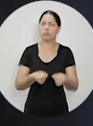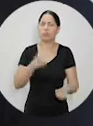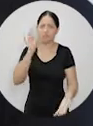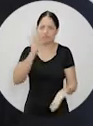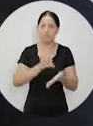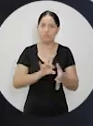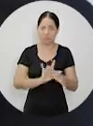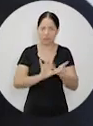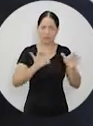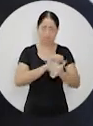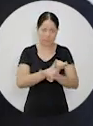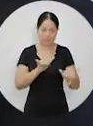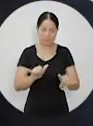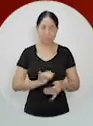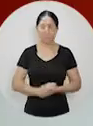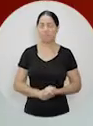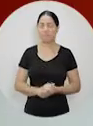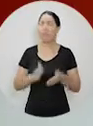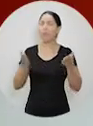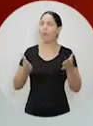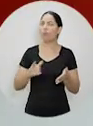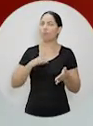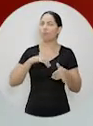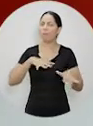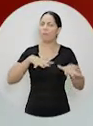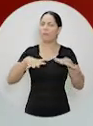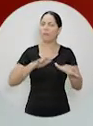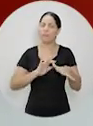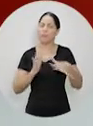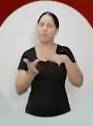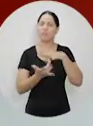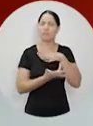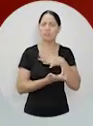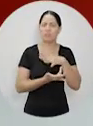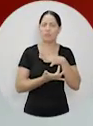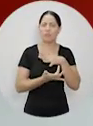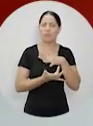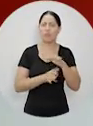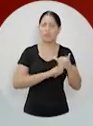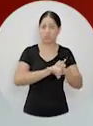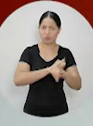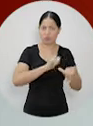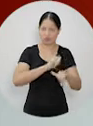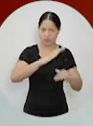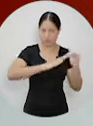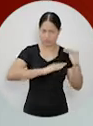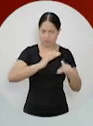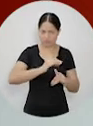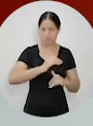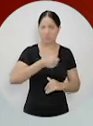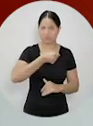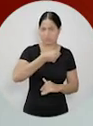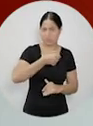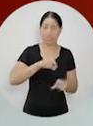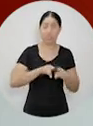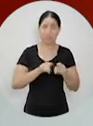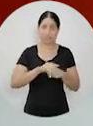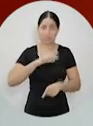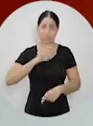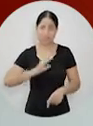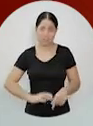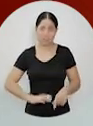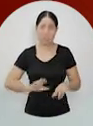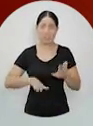a garantia da liberdade de imprensa. Hoje existe um movimento nas redes sociais onde jornalistas e qualquer cidadão